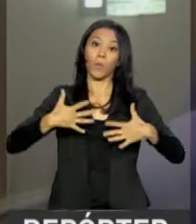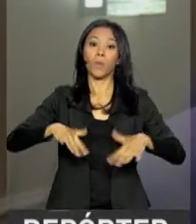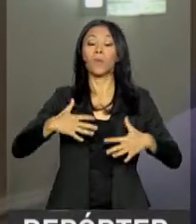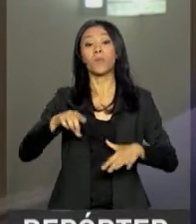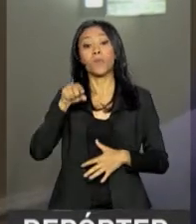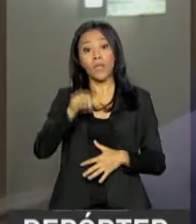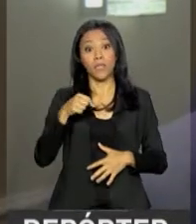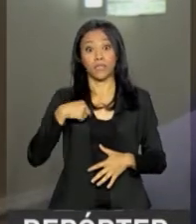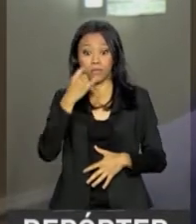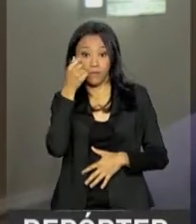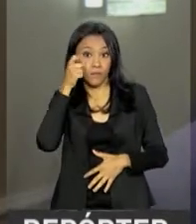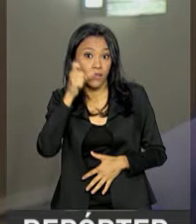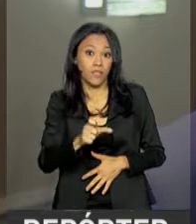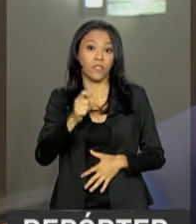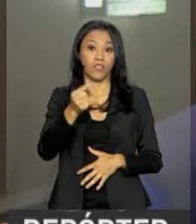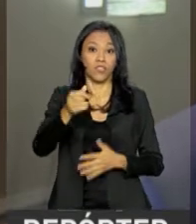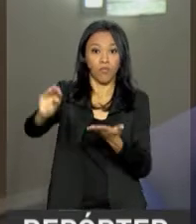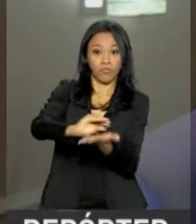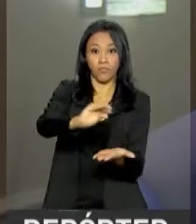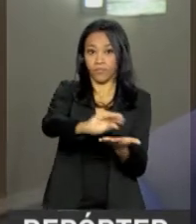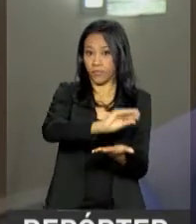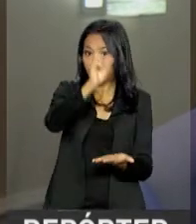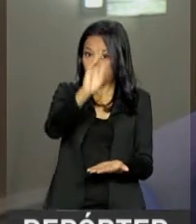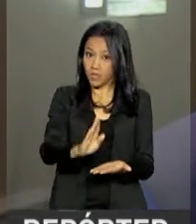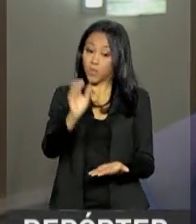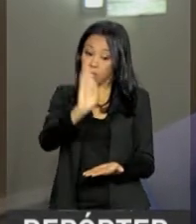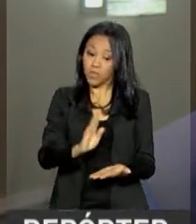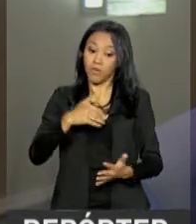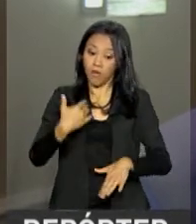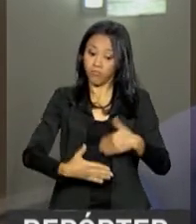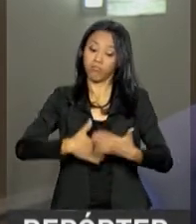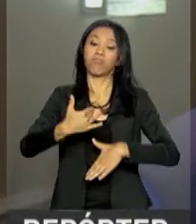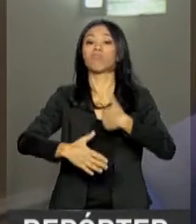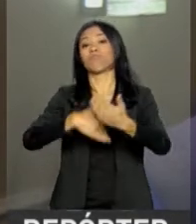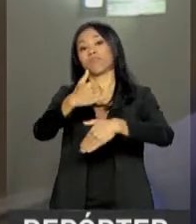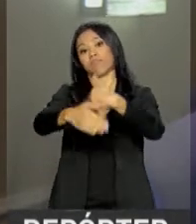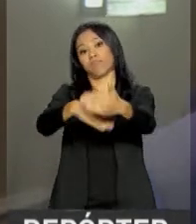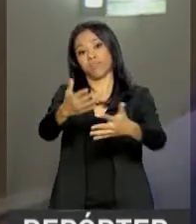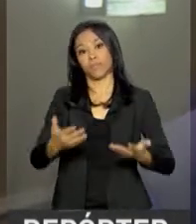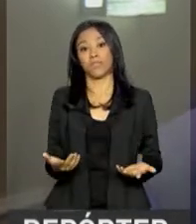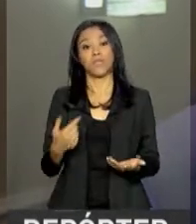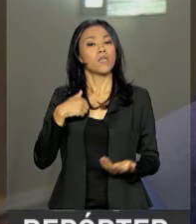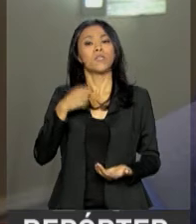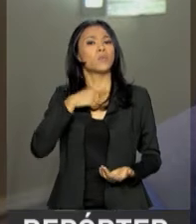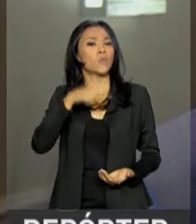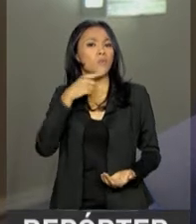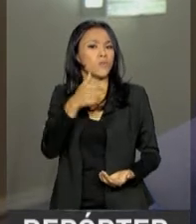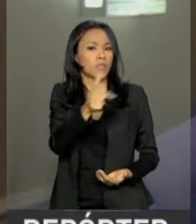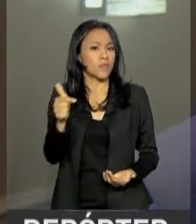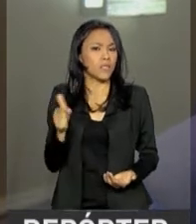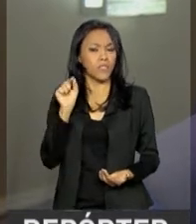disposição para investir e evidentemente agora com o brasil crescendo com as reformas serão aprovadas a top não há dúvida